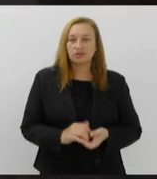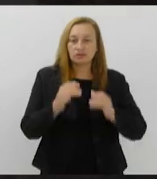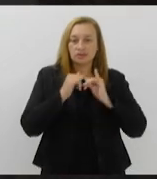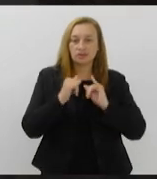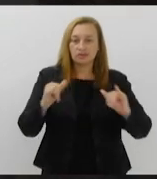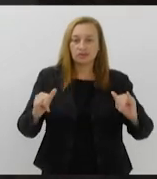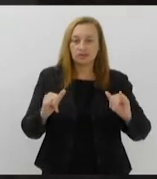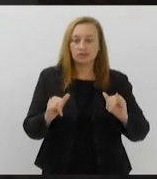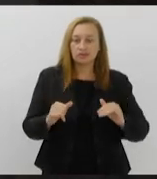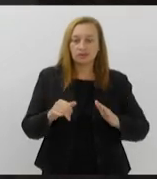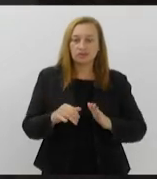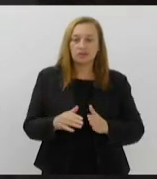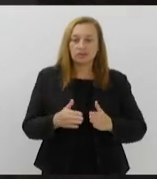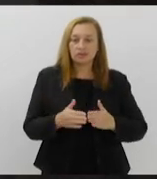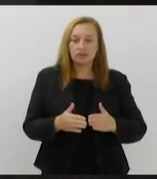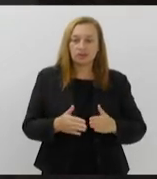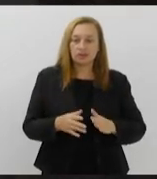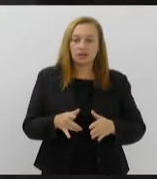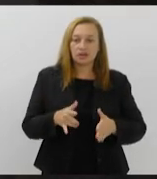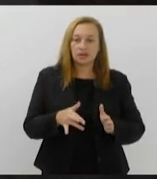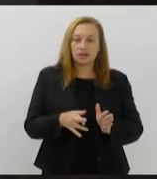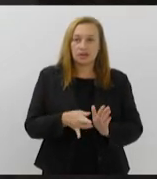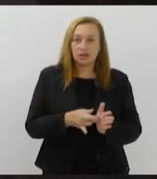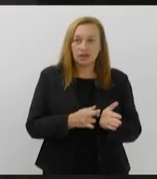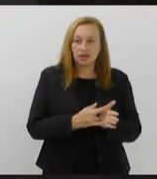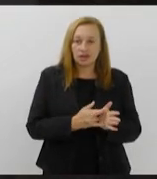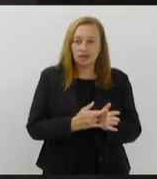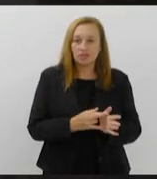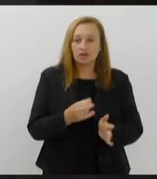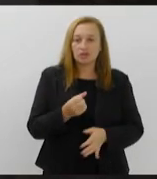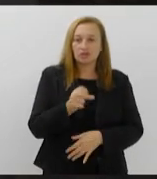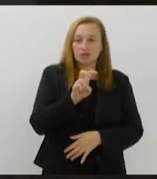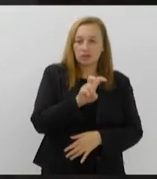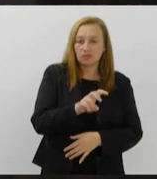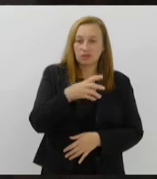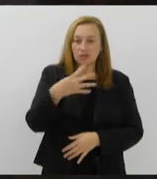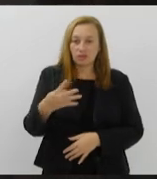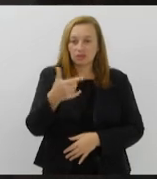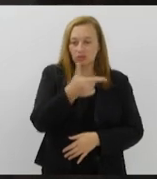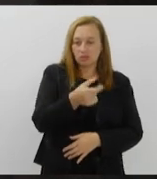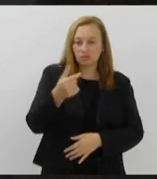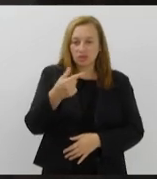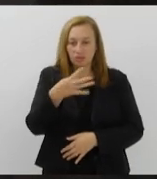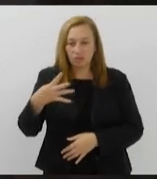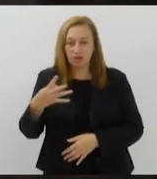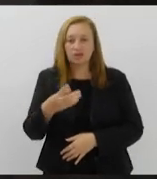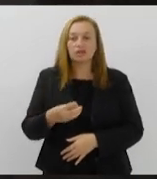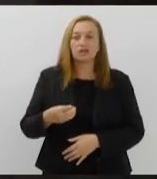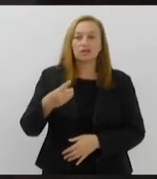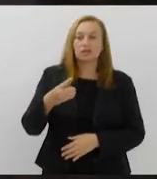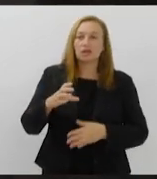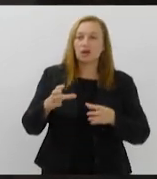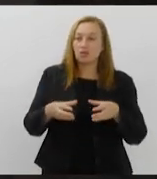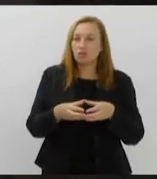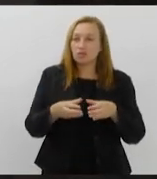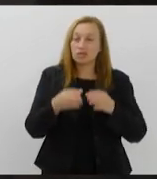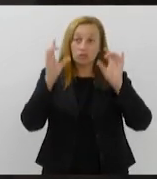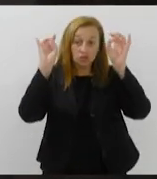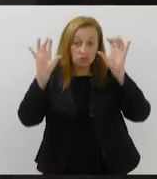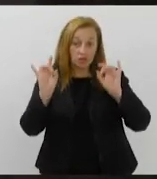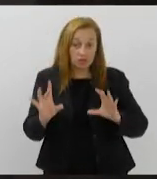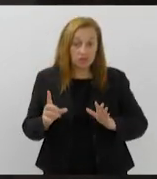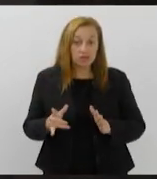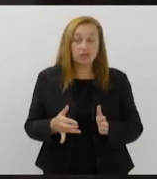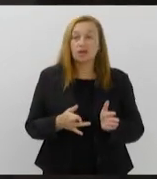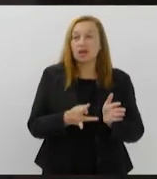Anuncio, requerimento número 54 de 2024, de autoria da Comissão Especial, requerimento